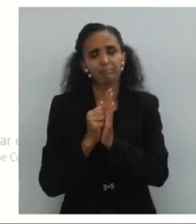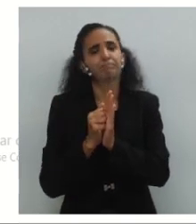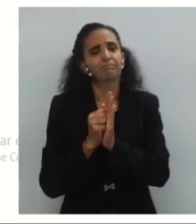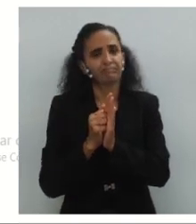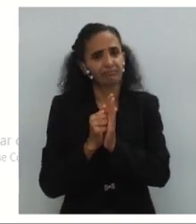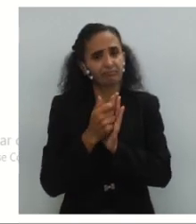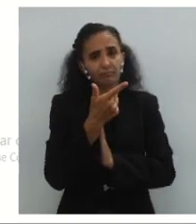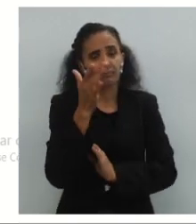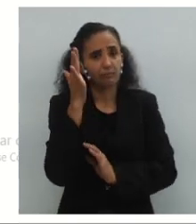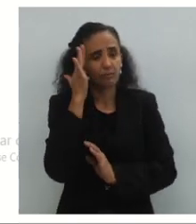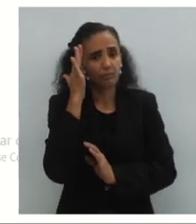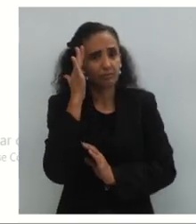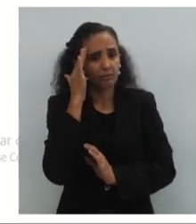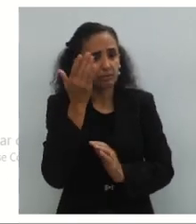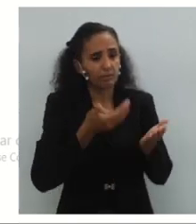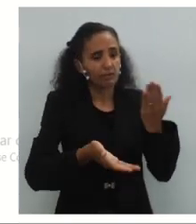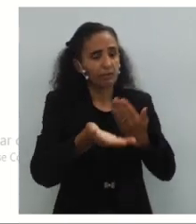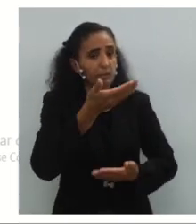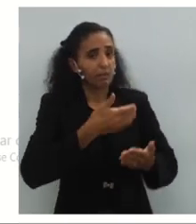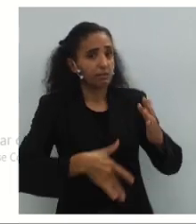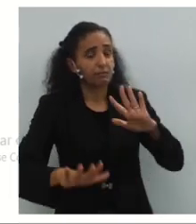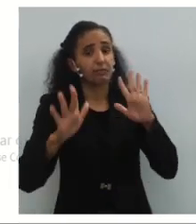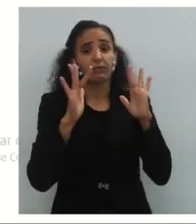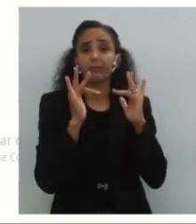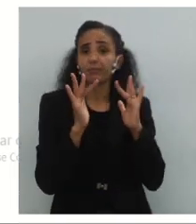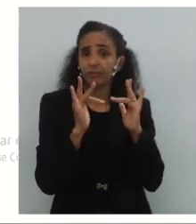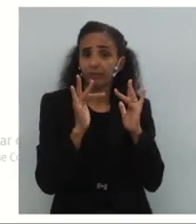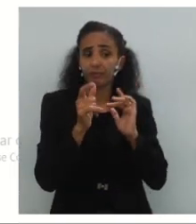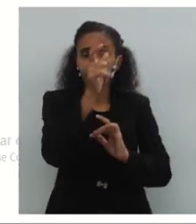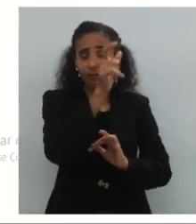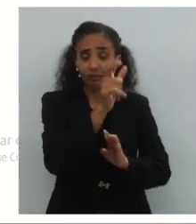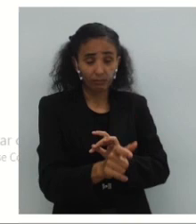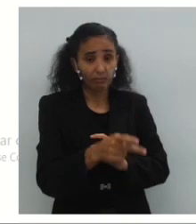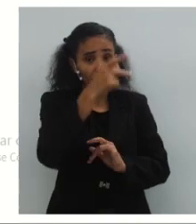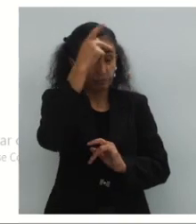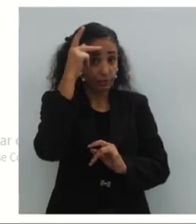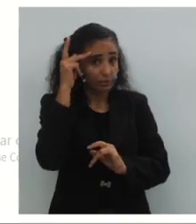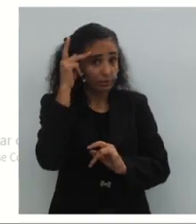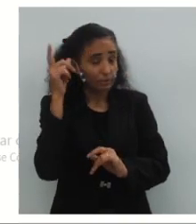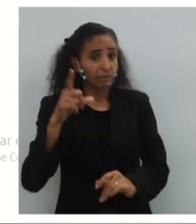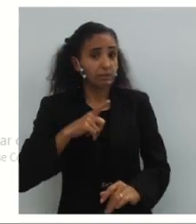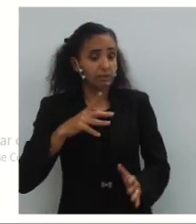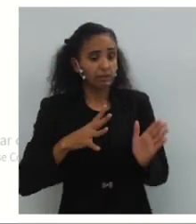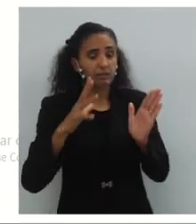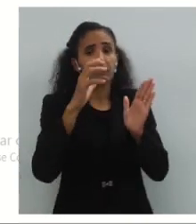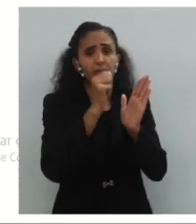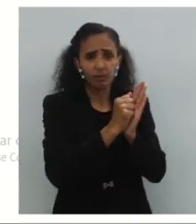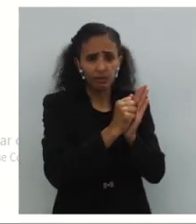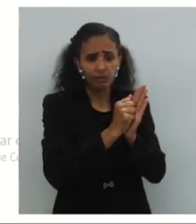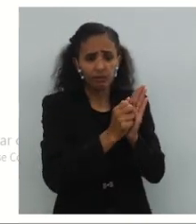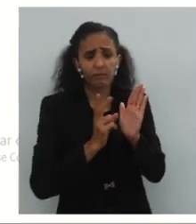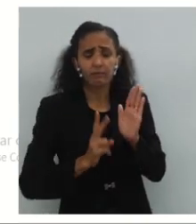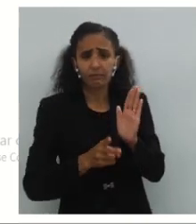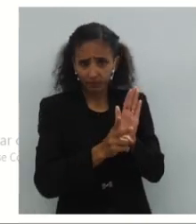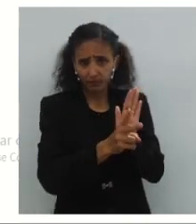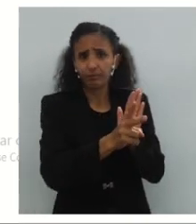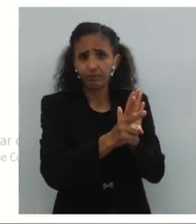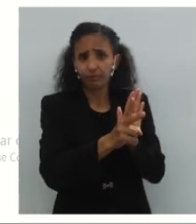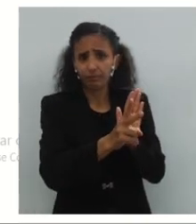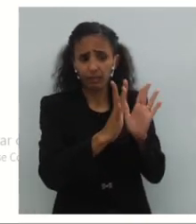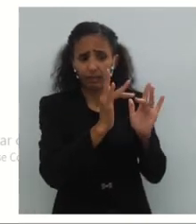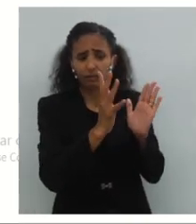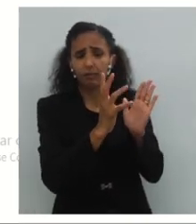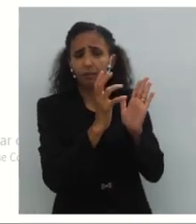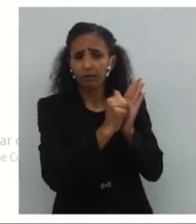o HIV, né? Você pode ter um relacionamento com uma pessoa que é soropositivo, vai